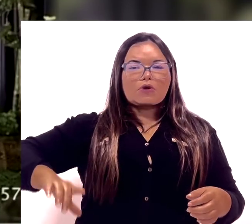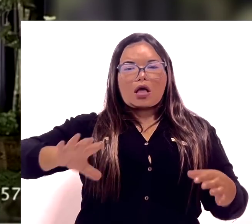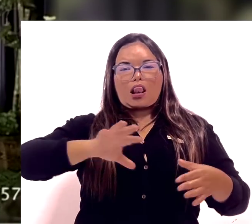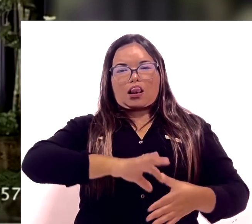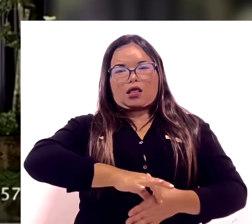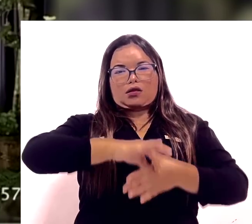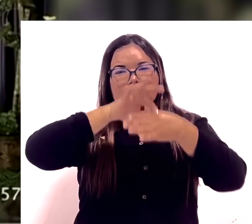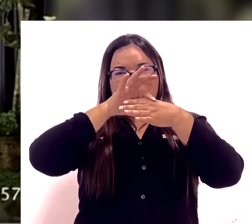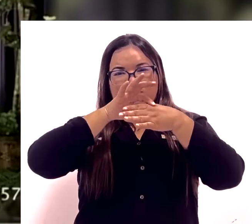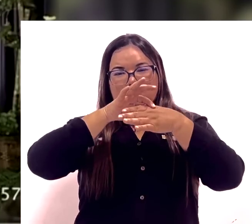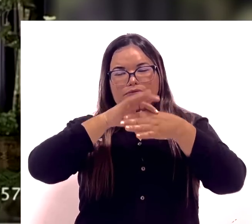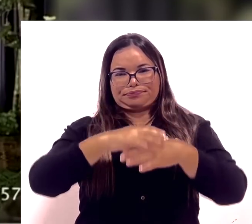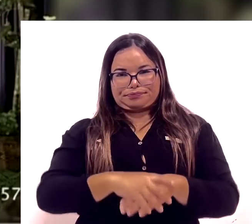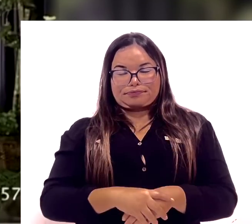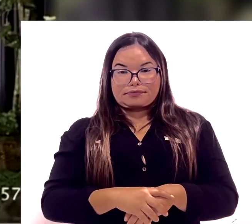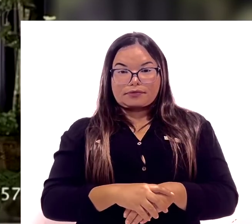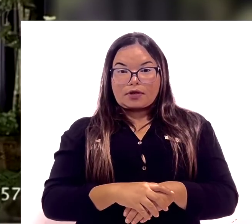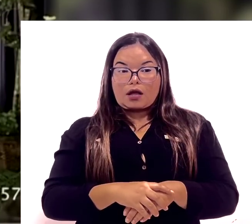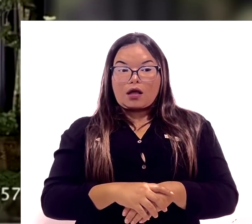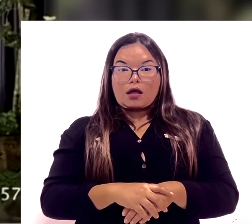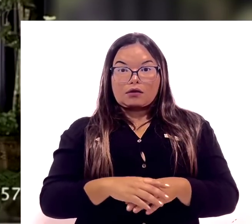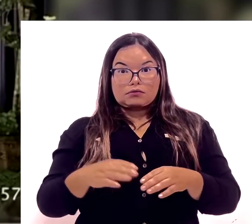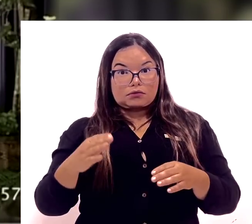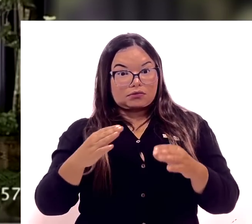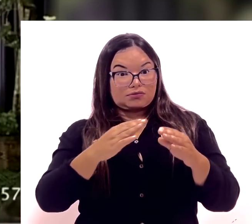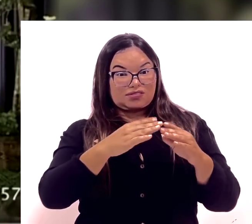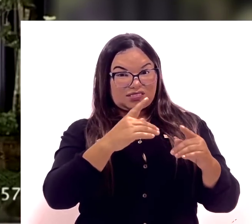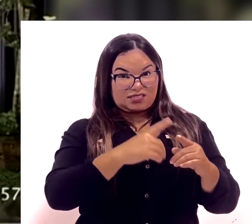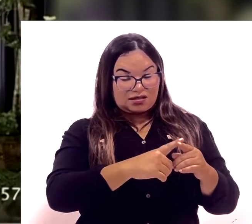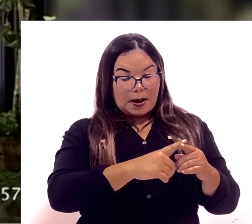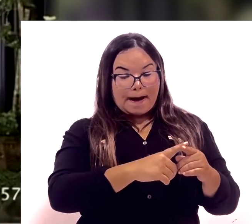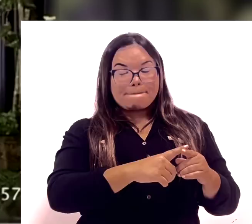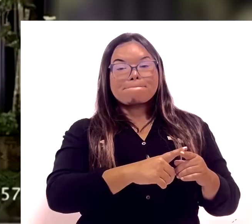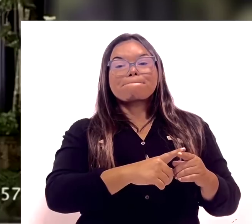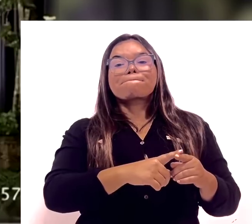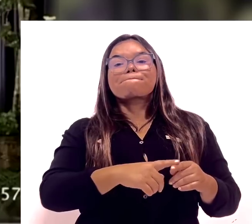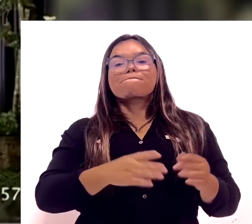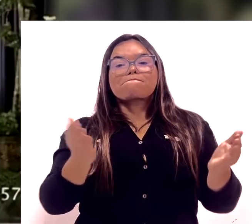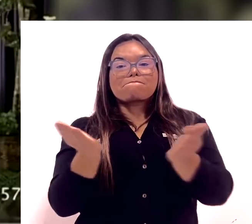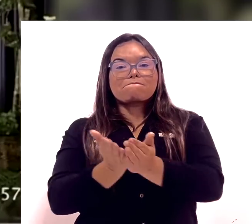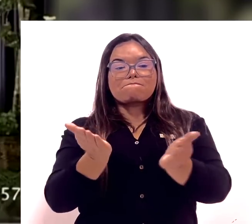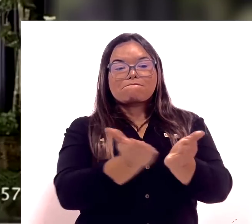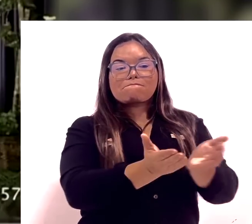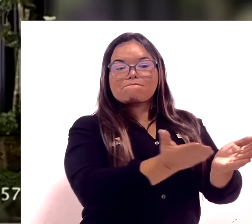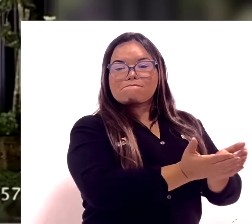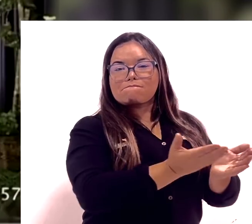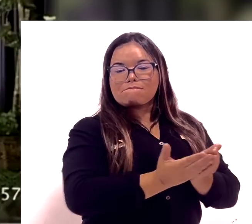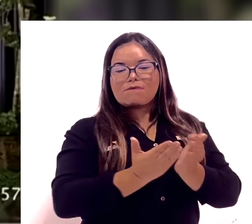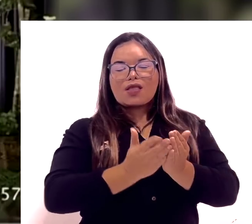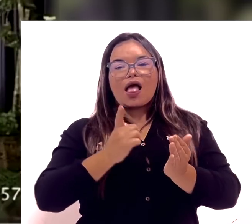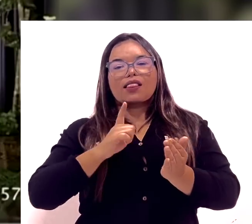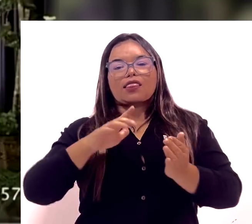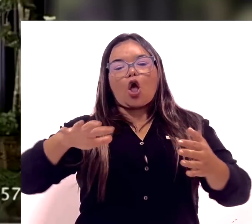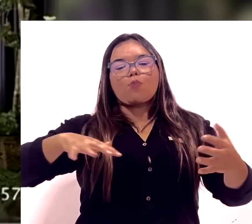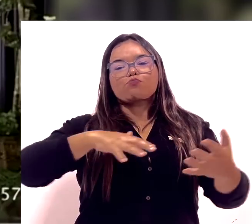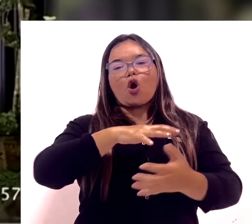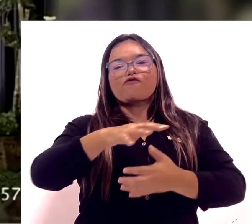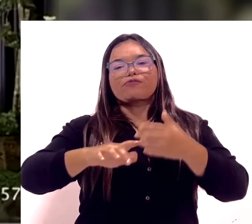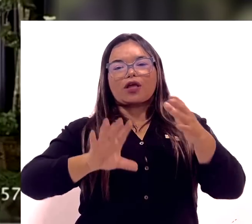Todas as denominações cristãs fazem parte do movimento ecumênico. E todas elas estão